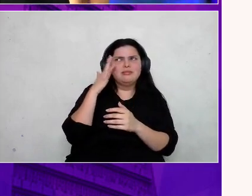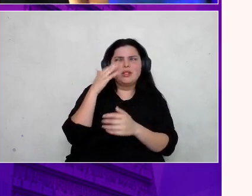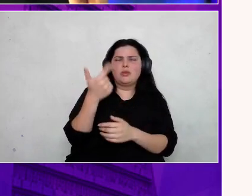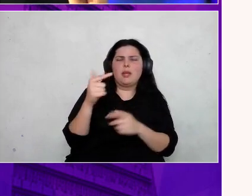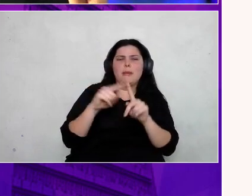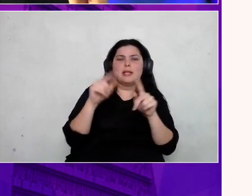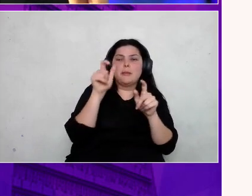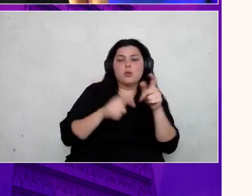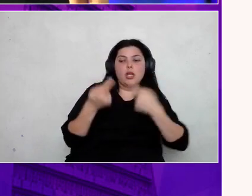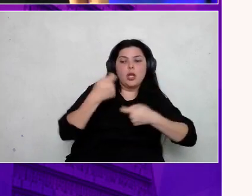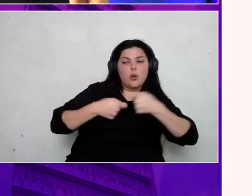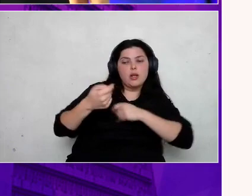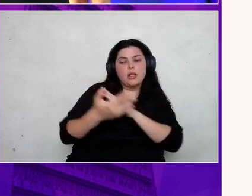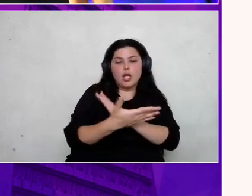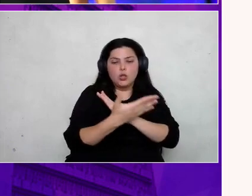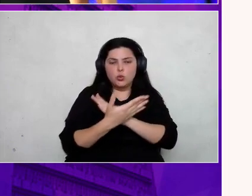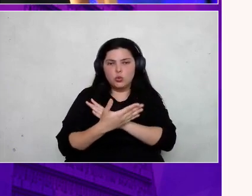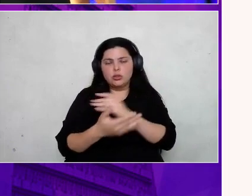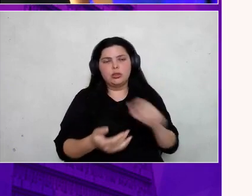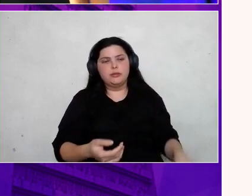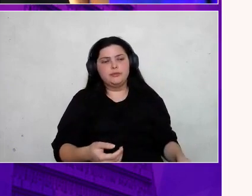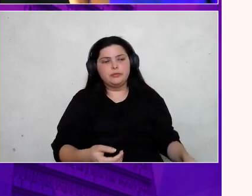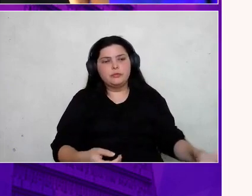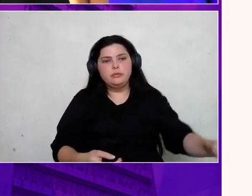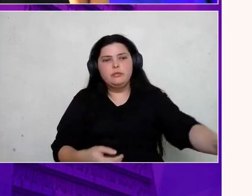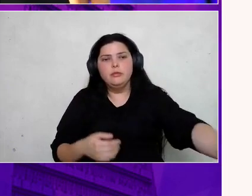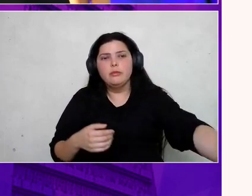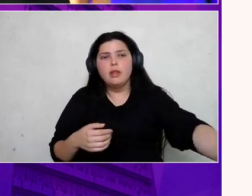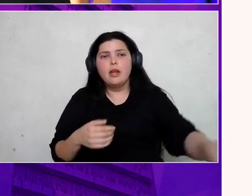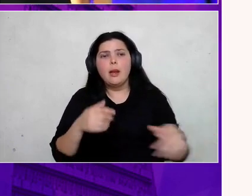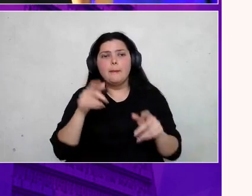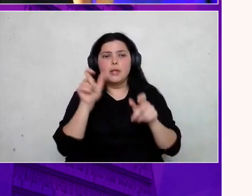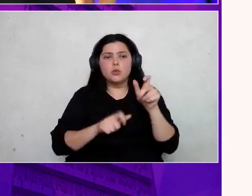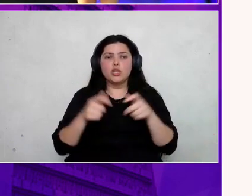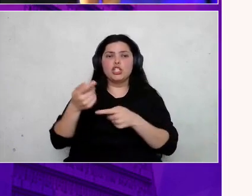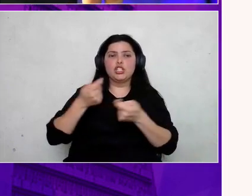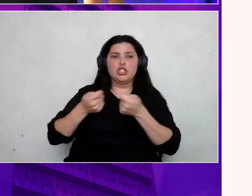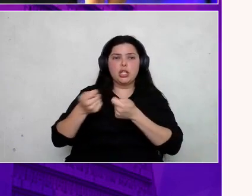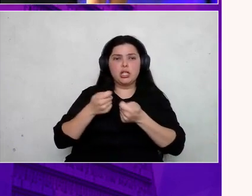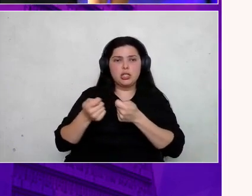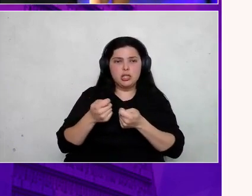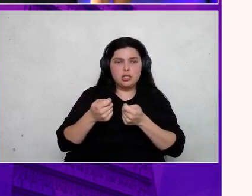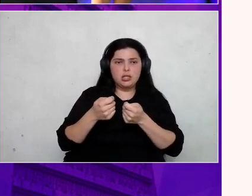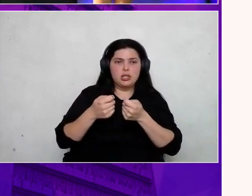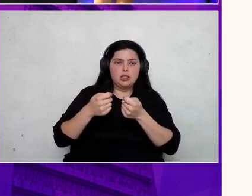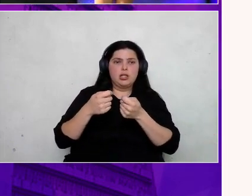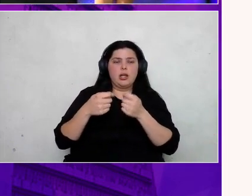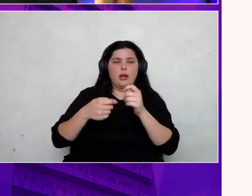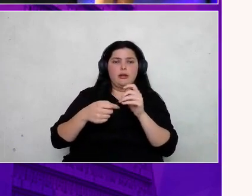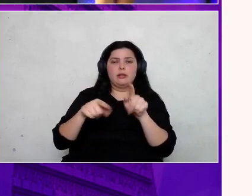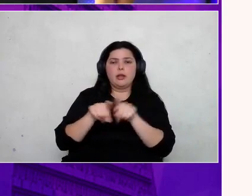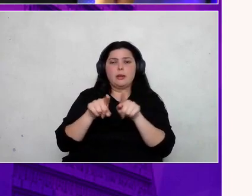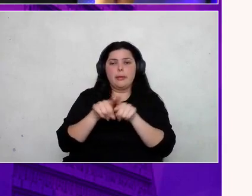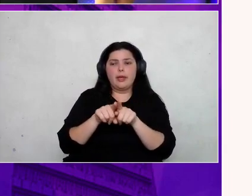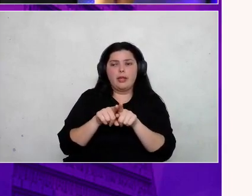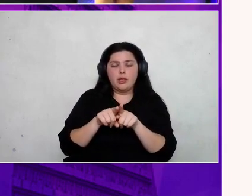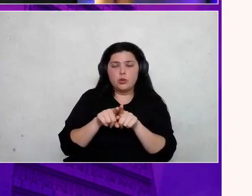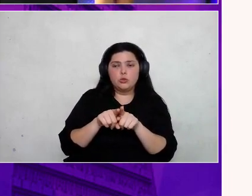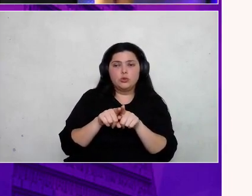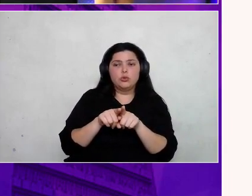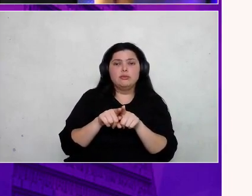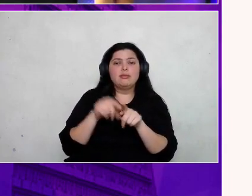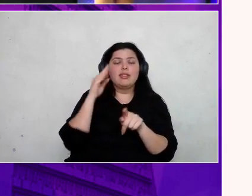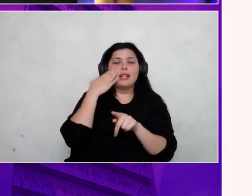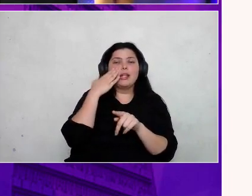negócio, da pessoa que gerencia o projeto, ou então até de um PO, mas você precisa entender o impacto de